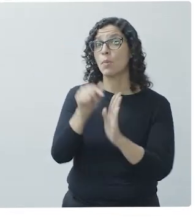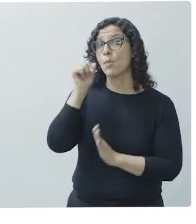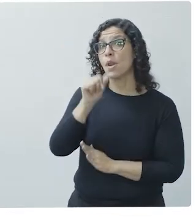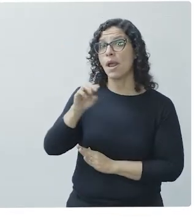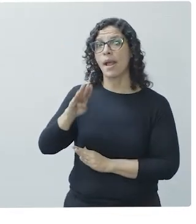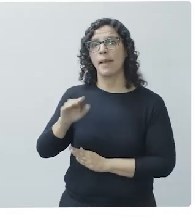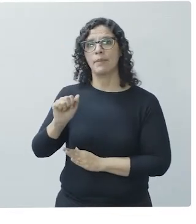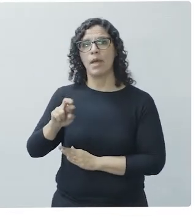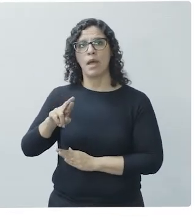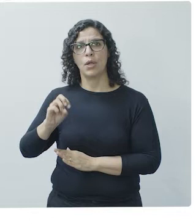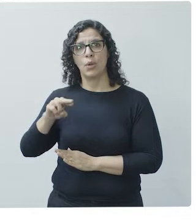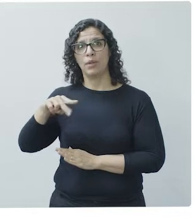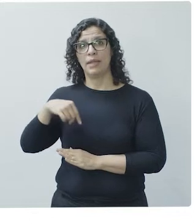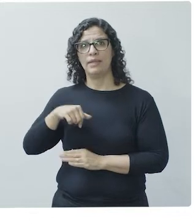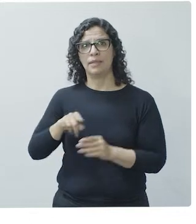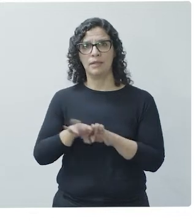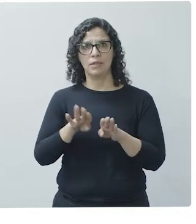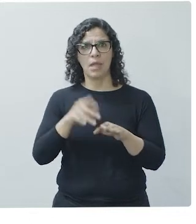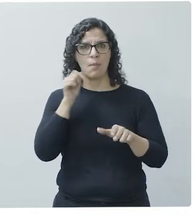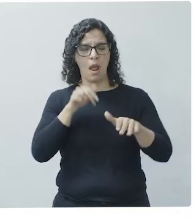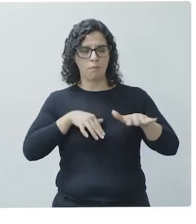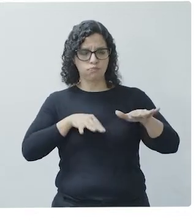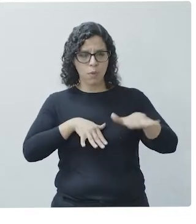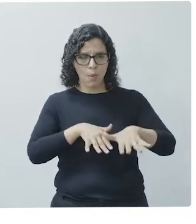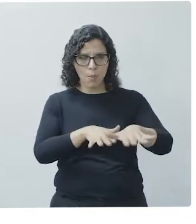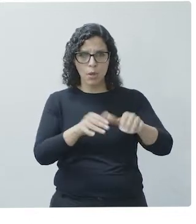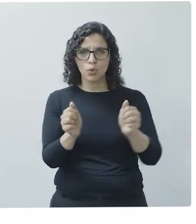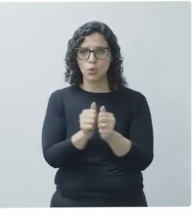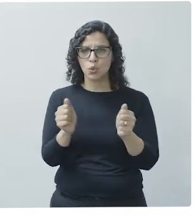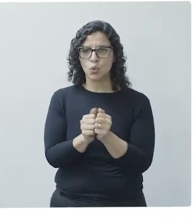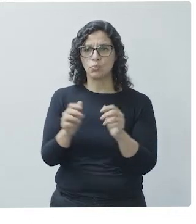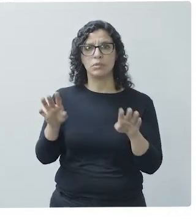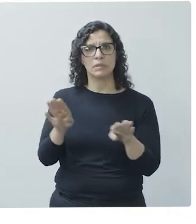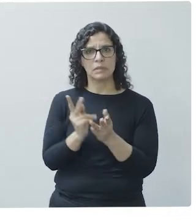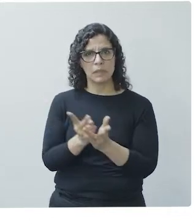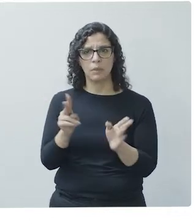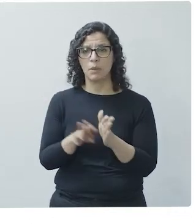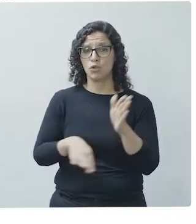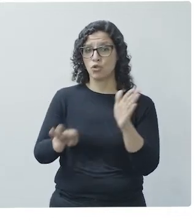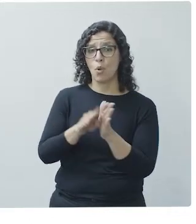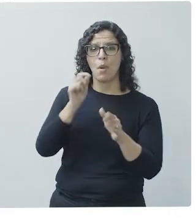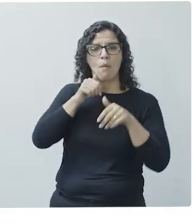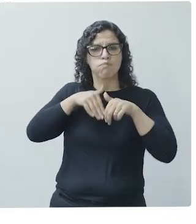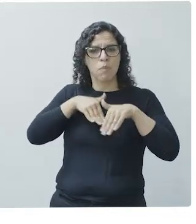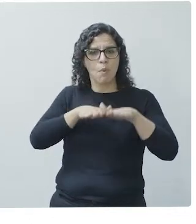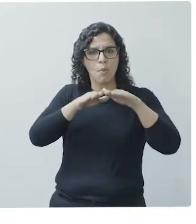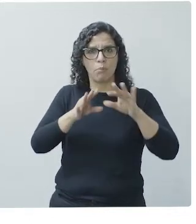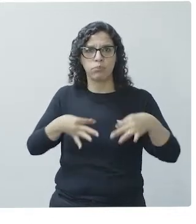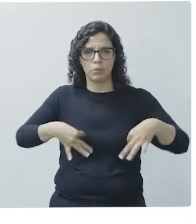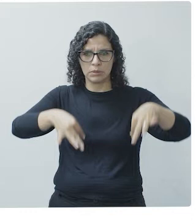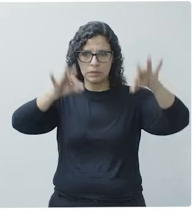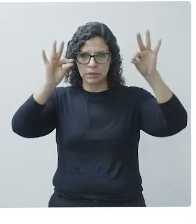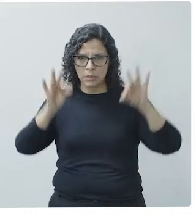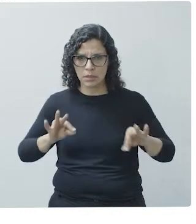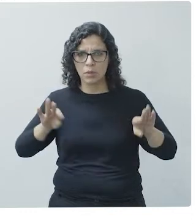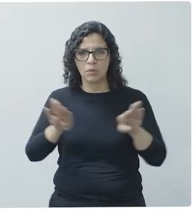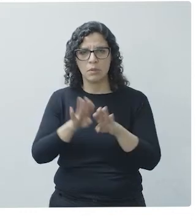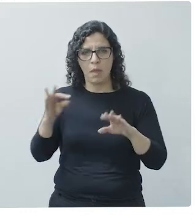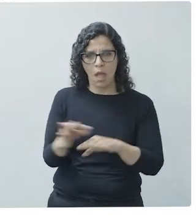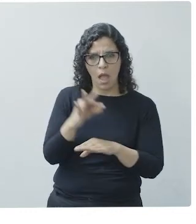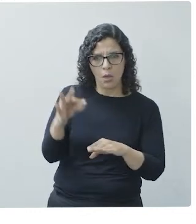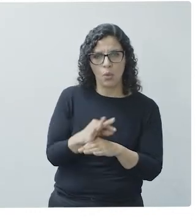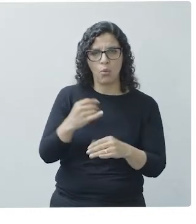que tinha a modista ao pé de si, para não andar atrás dela. Chegou a costureira, pegou do pano, pegou da